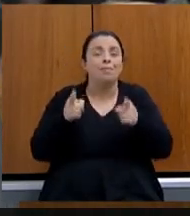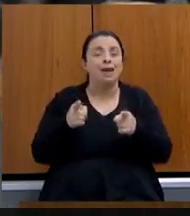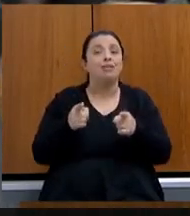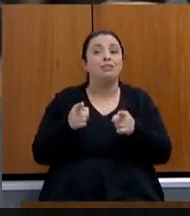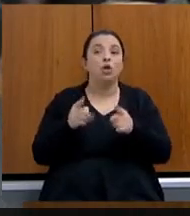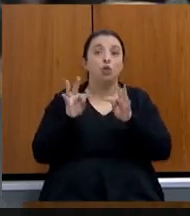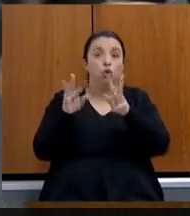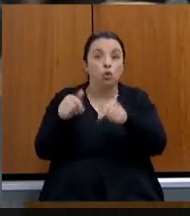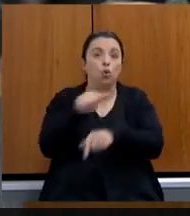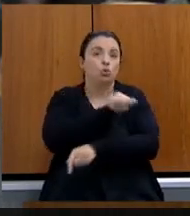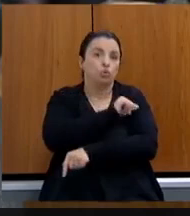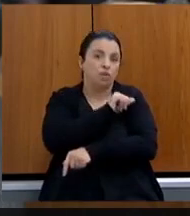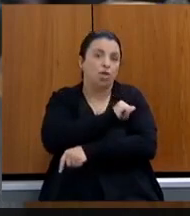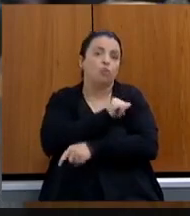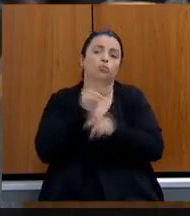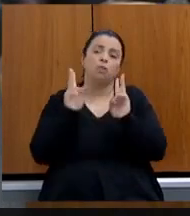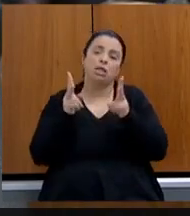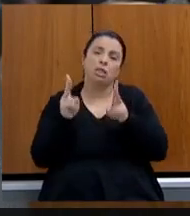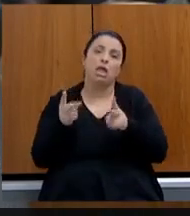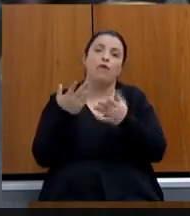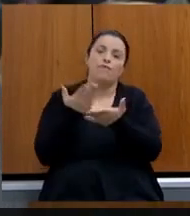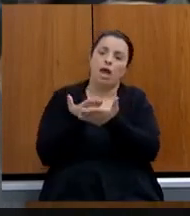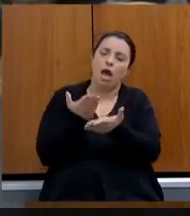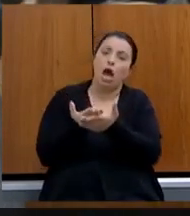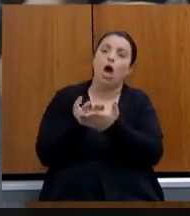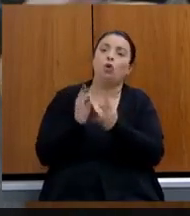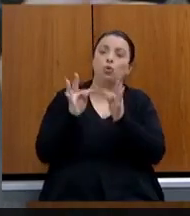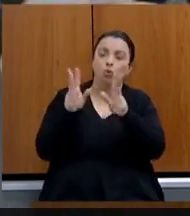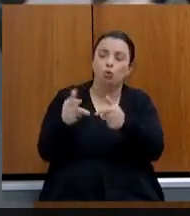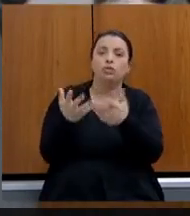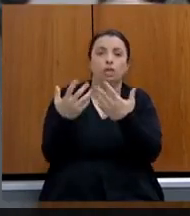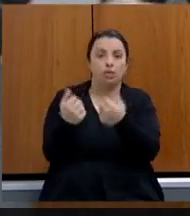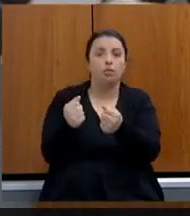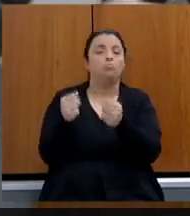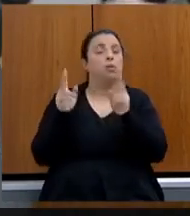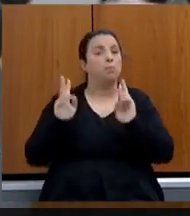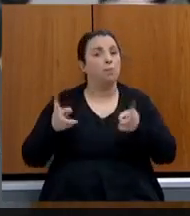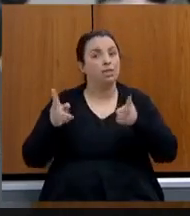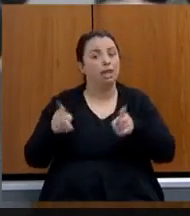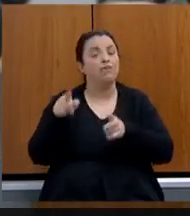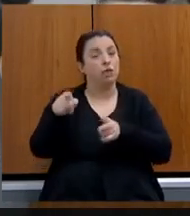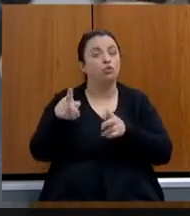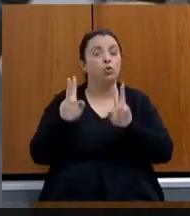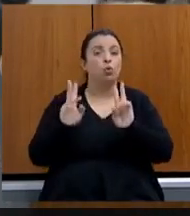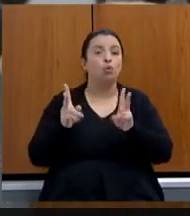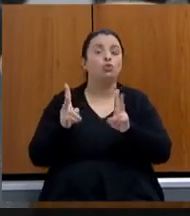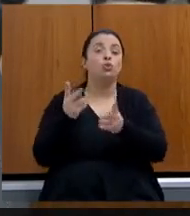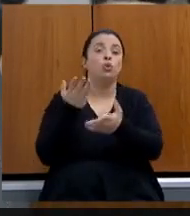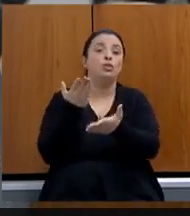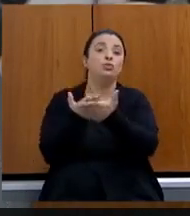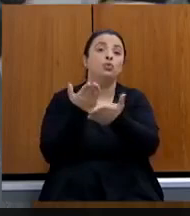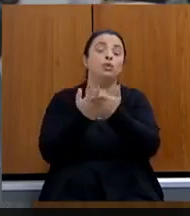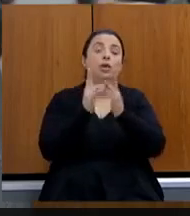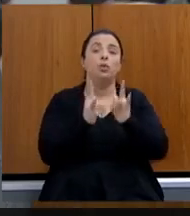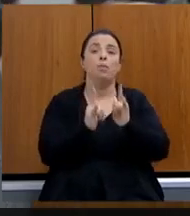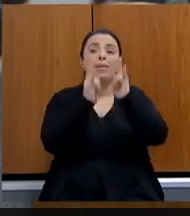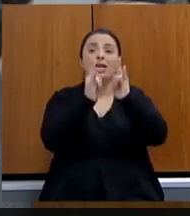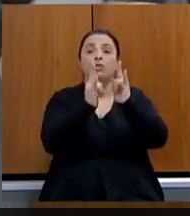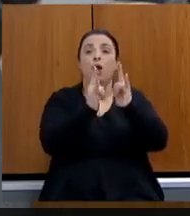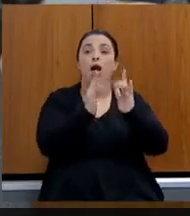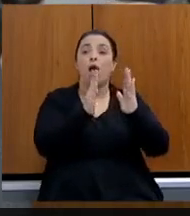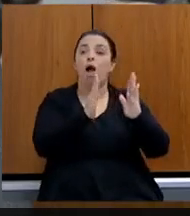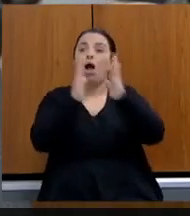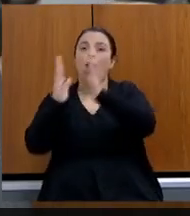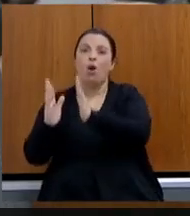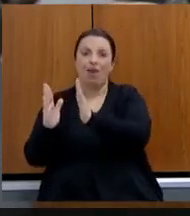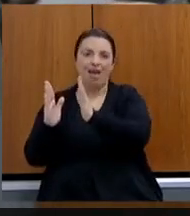que nenhum estudante está sendo assistido nenhum profissional da escola está assistindo eles estão estudando o deputado Arlen num prédio colado né